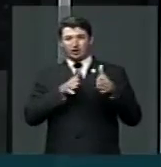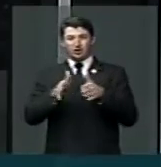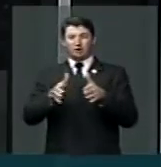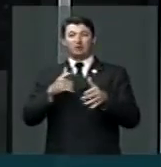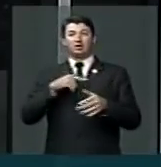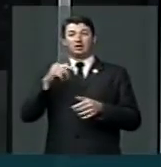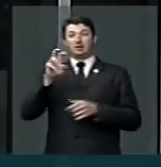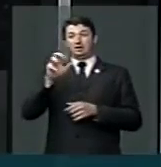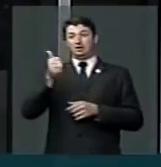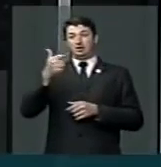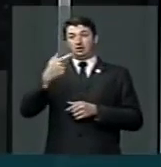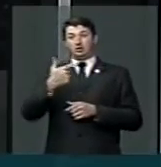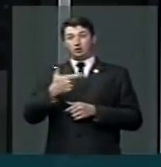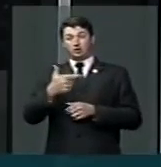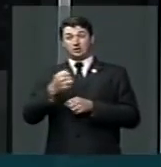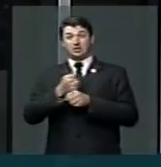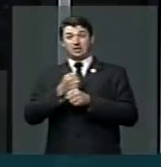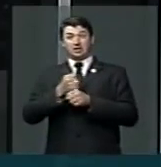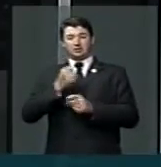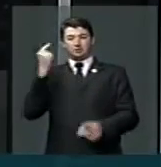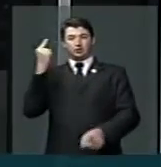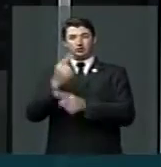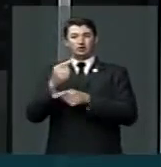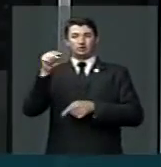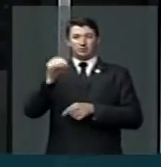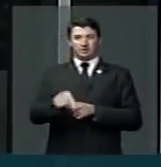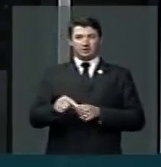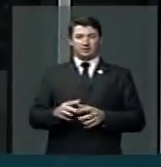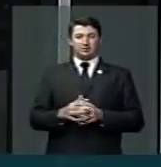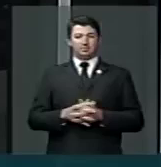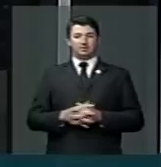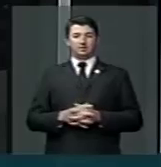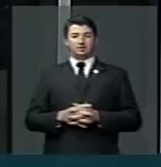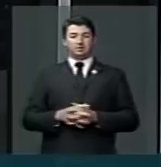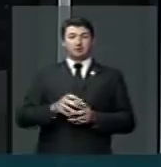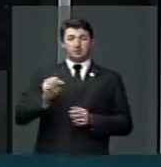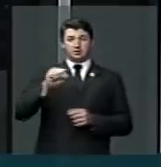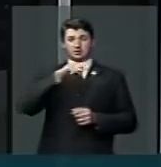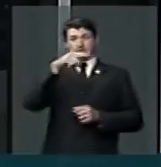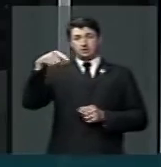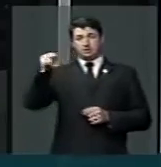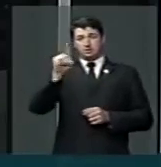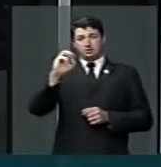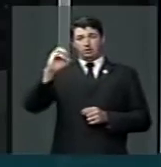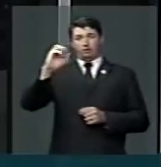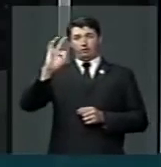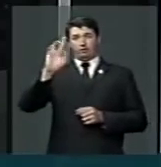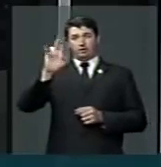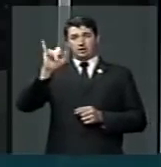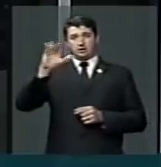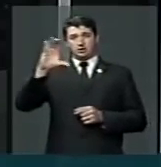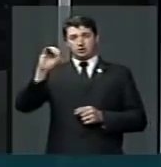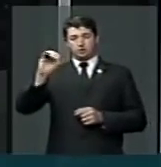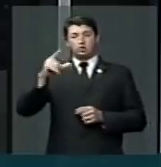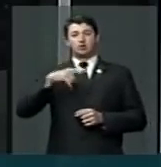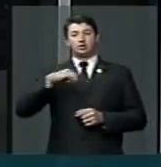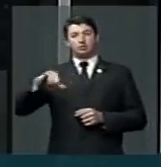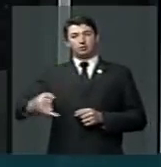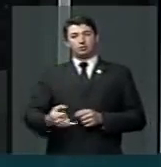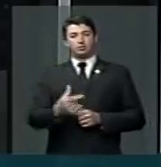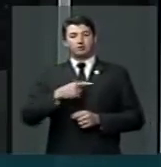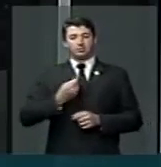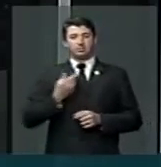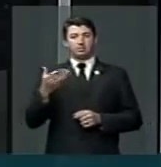512 anos que foi descoberto. E o São Francisco, que nós tivemos a oportunidade